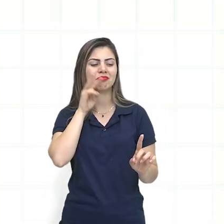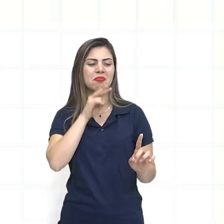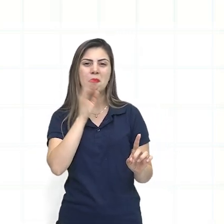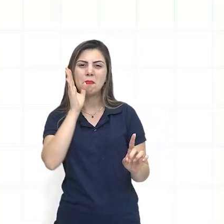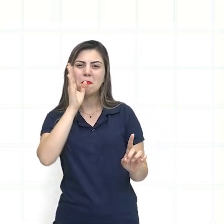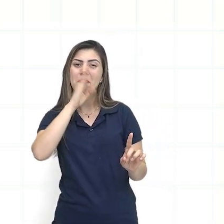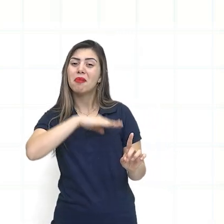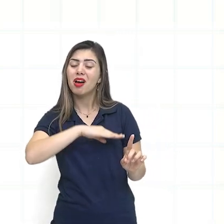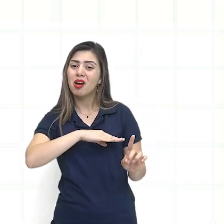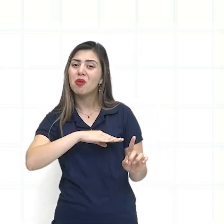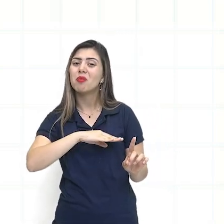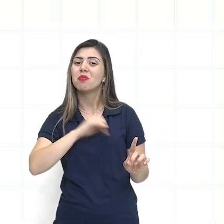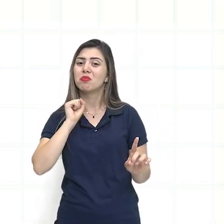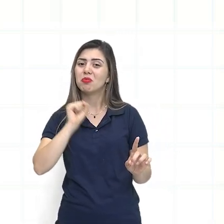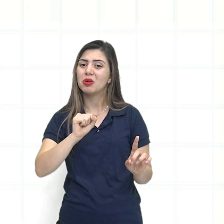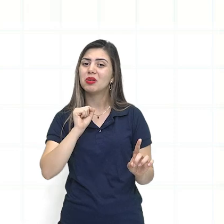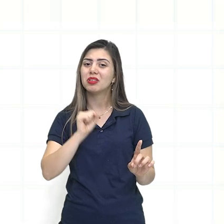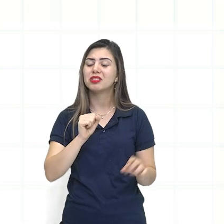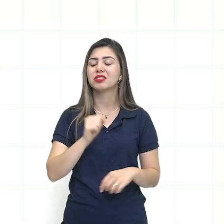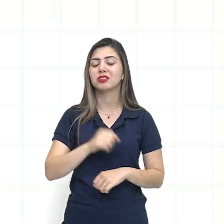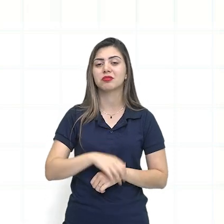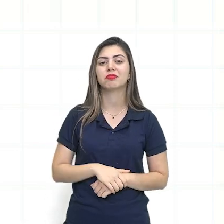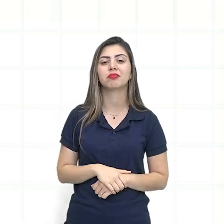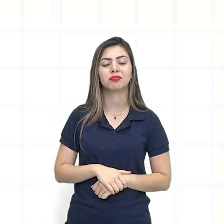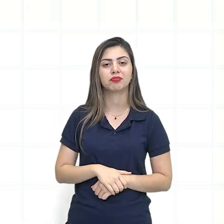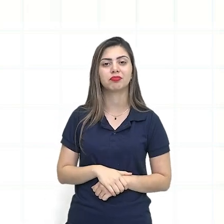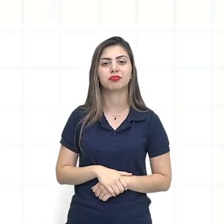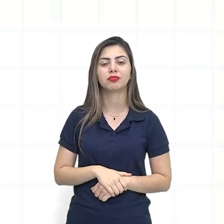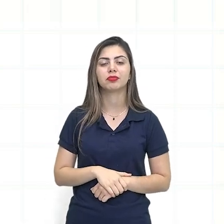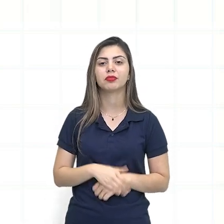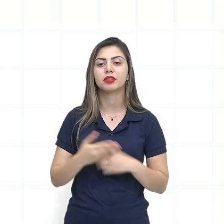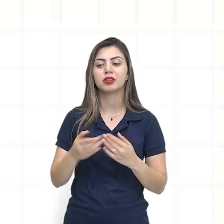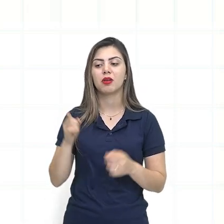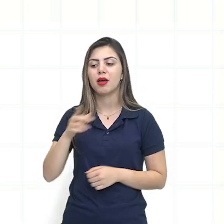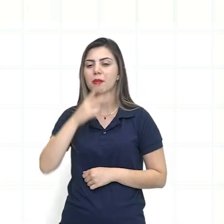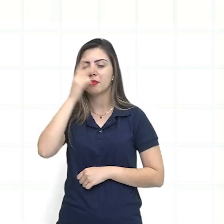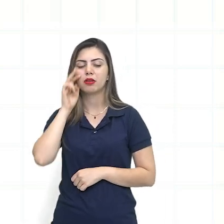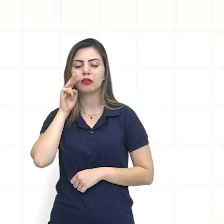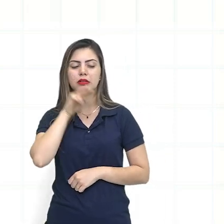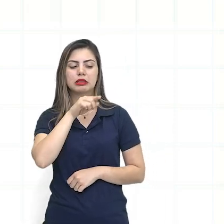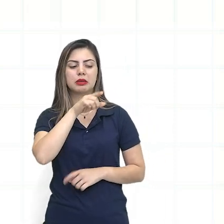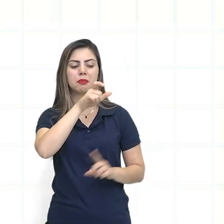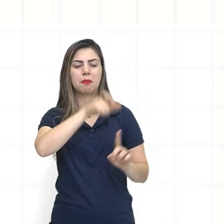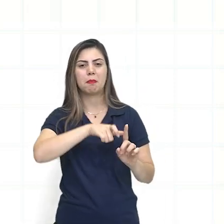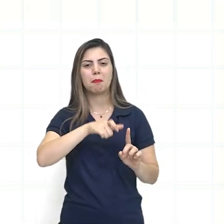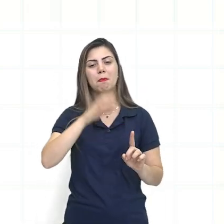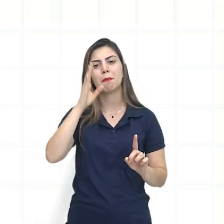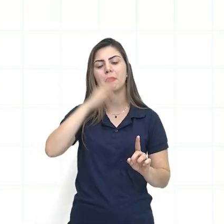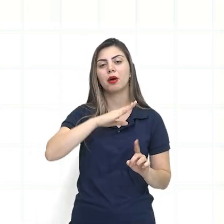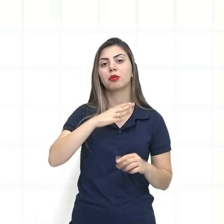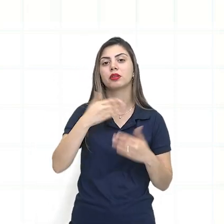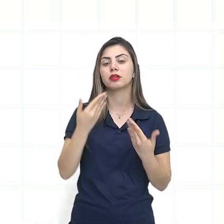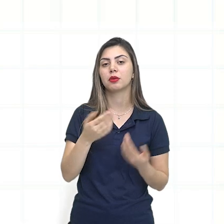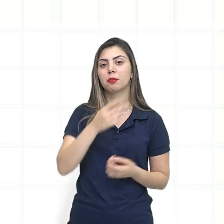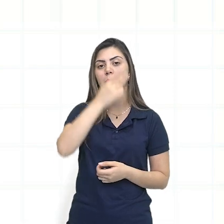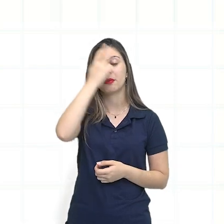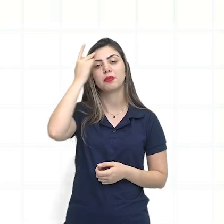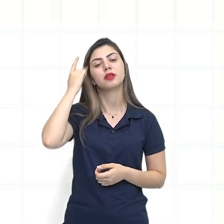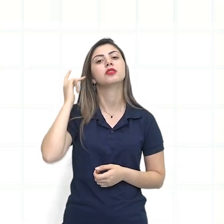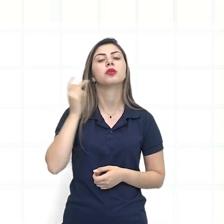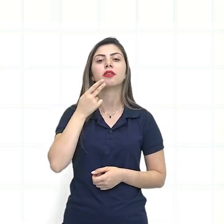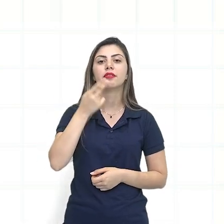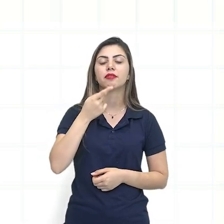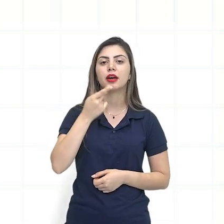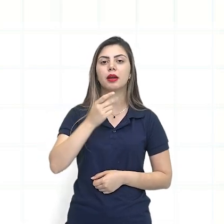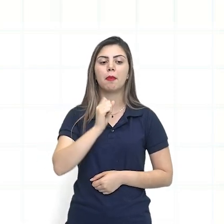vista por quem está fazendo essa comparação, né? Então, quando uma pessoa diz que no seu peito